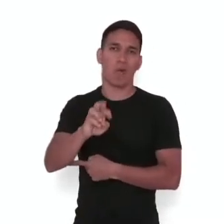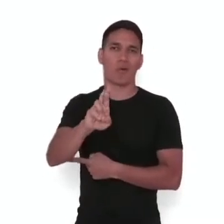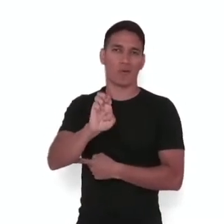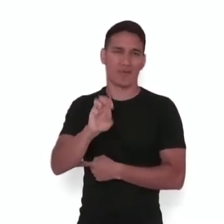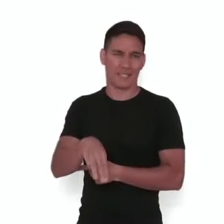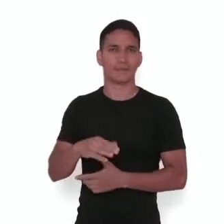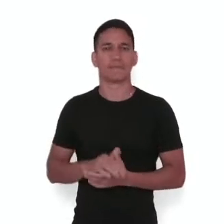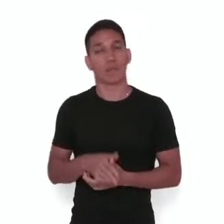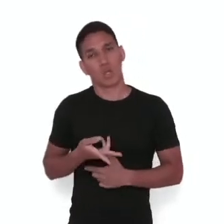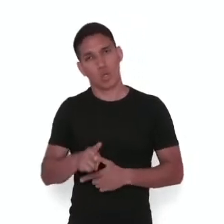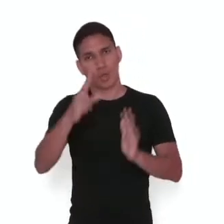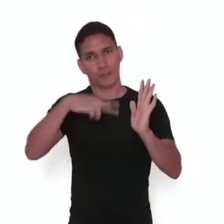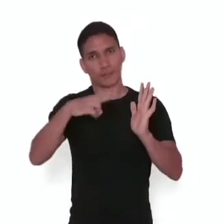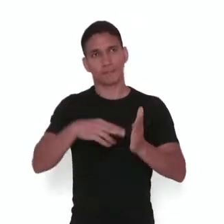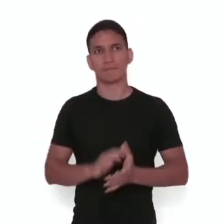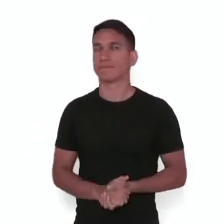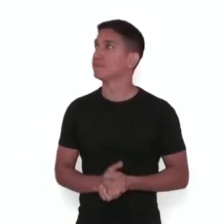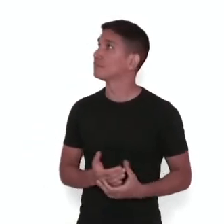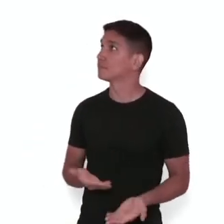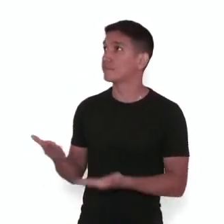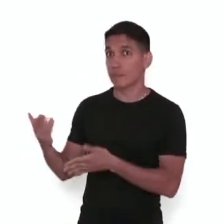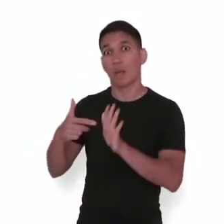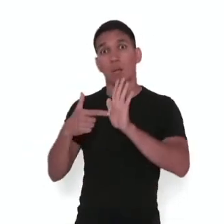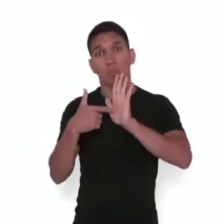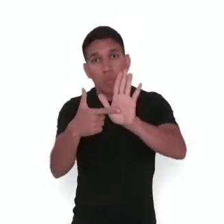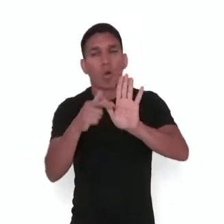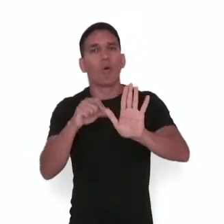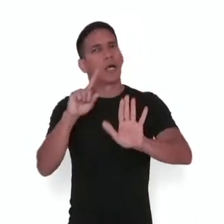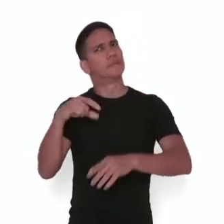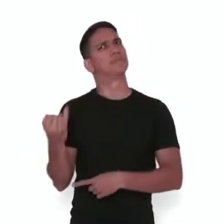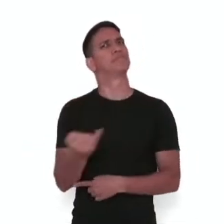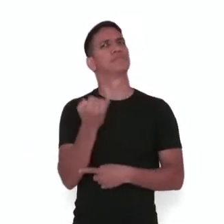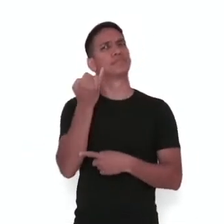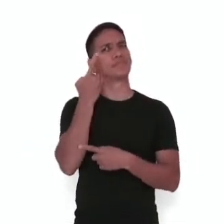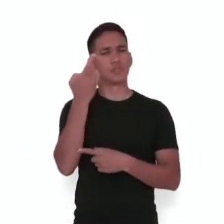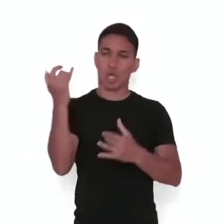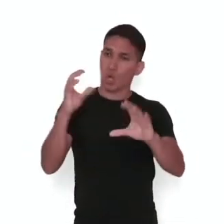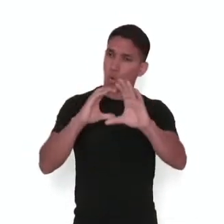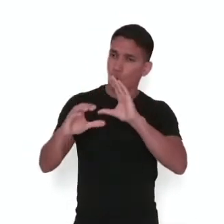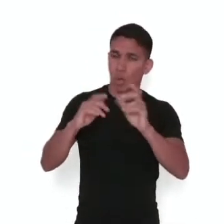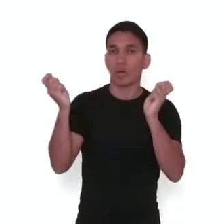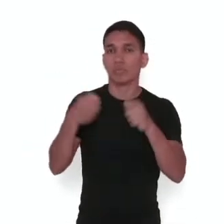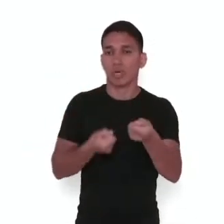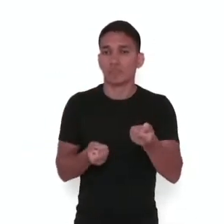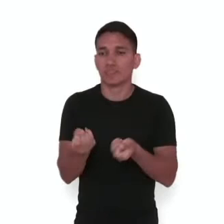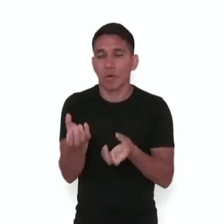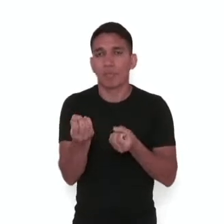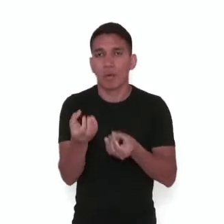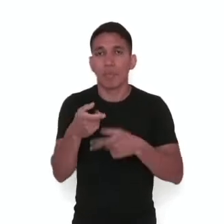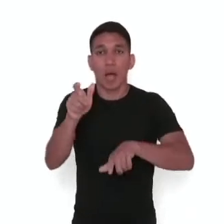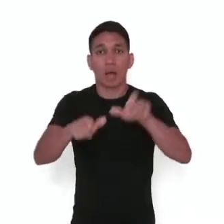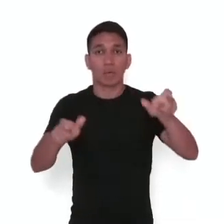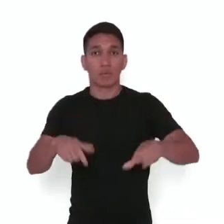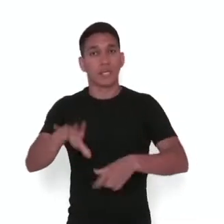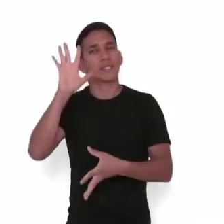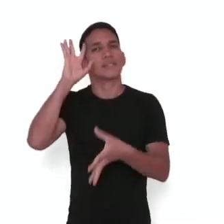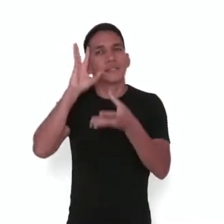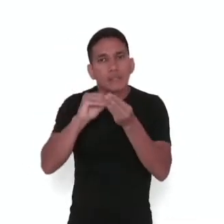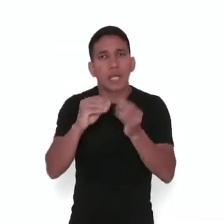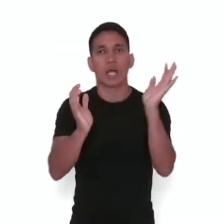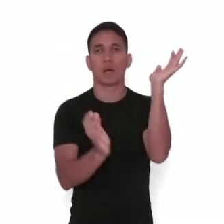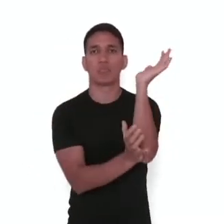leitura. Daí a importância de uma educação que subsidie o cidadão a entender a